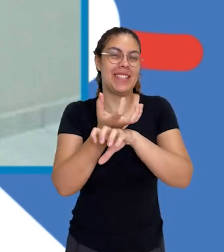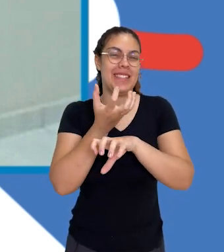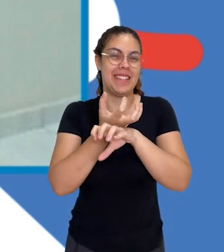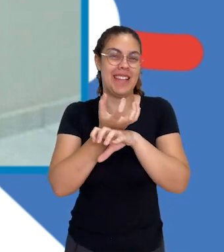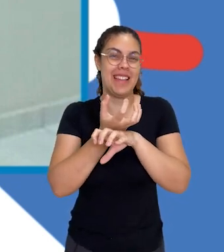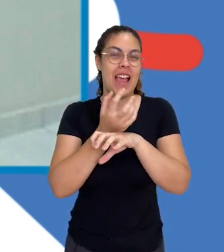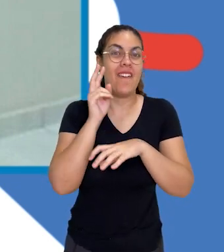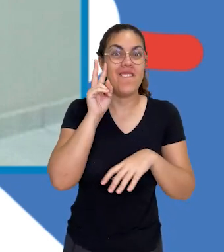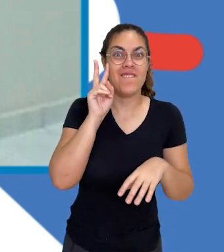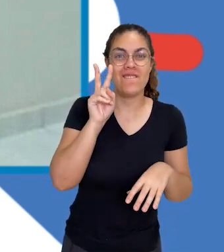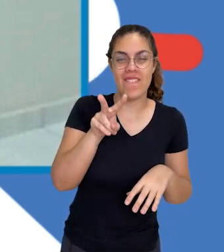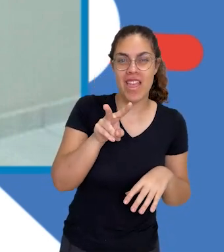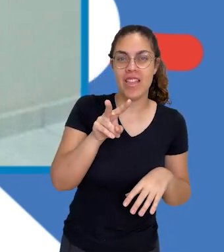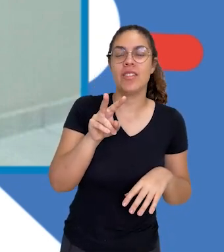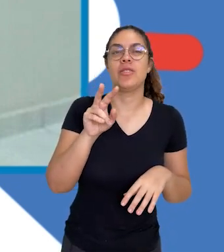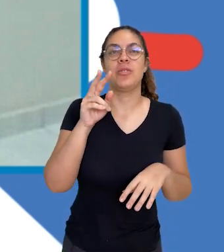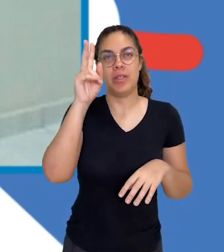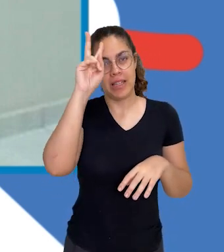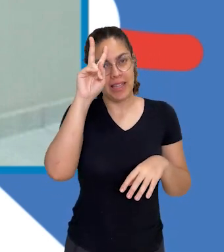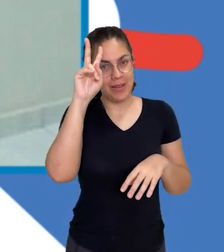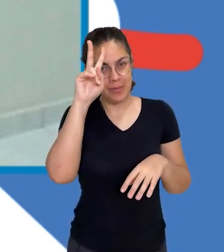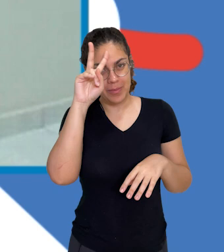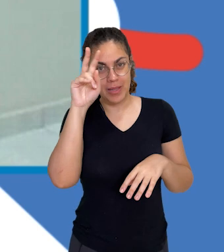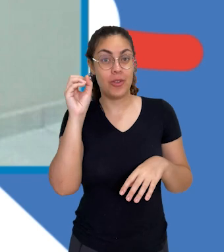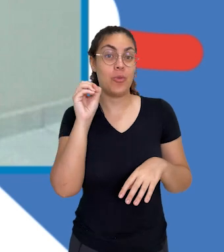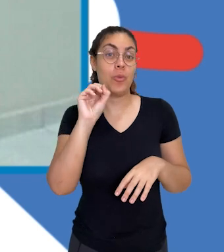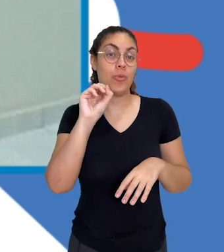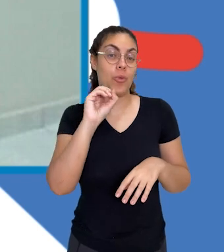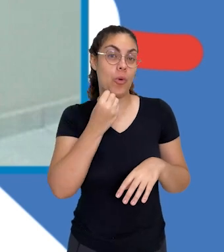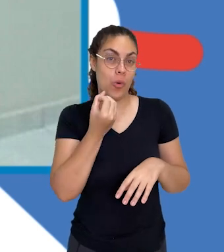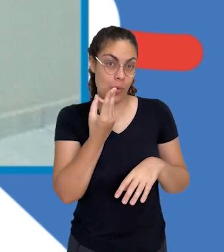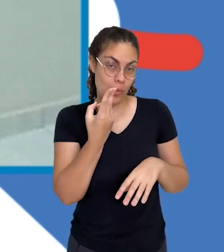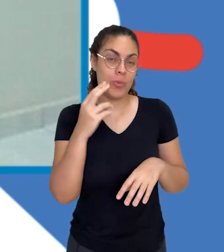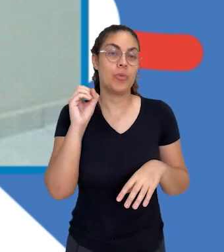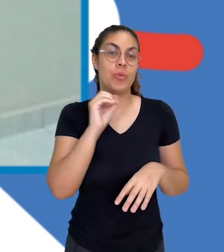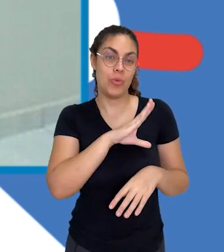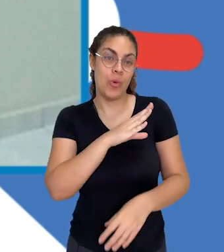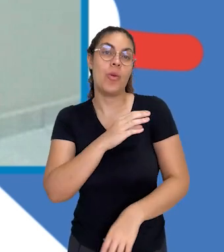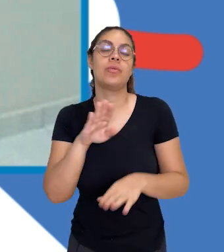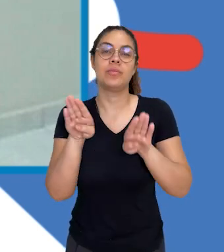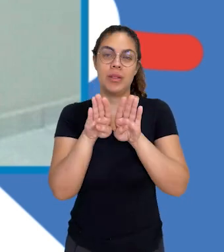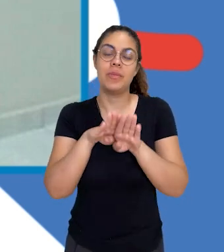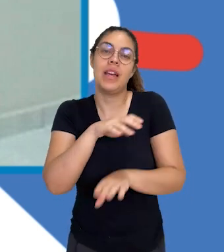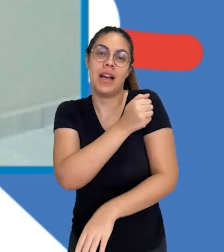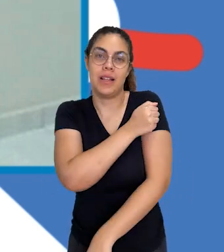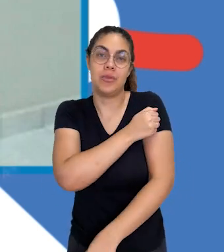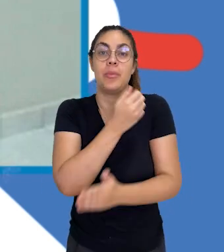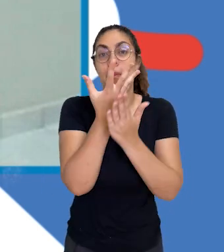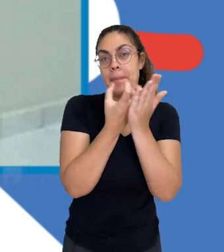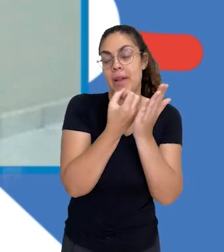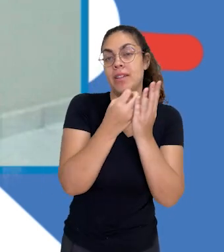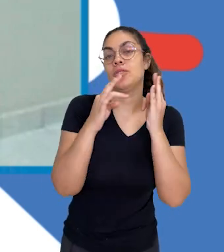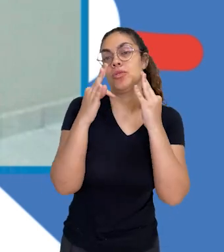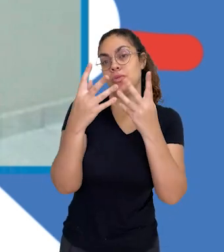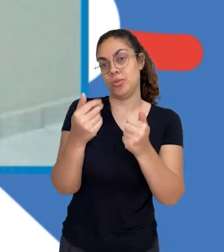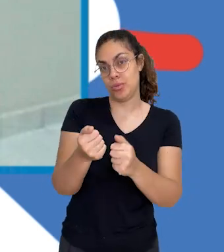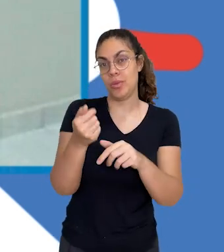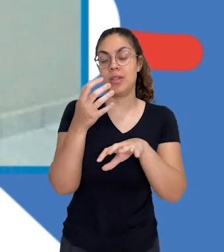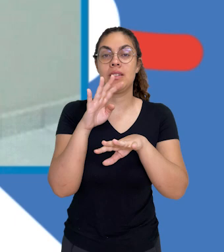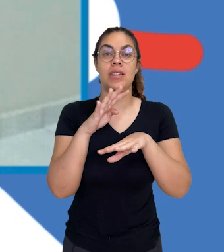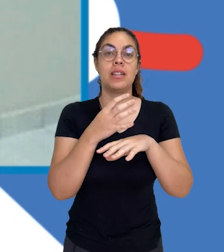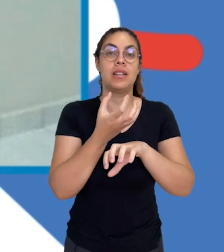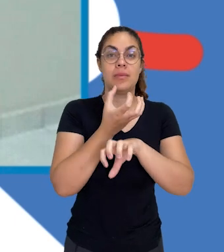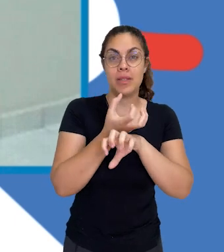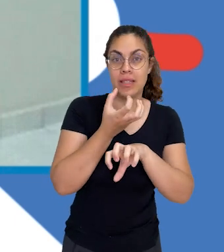da sua disciplina revisando ou apresentando algo novo para seus estudantes aproveite e baixe não só este mas todos os materiais